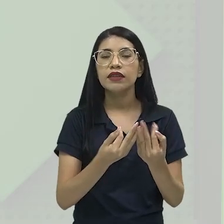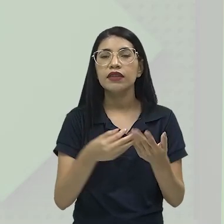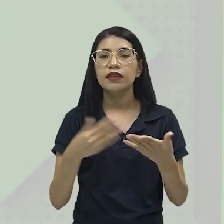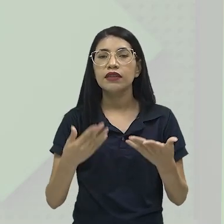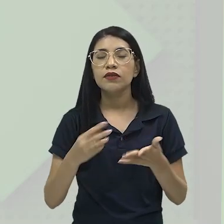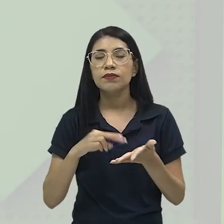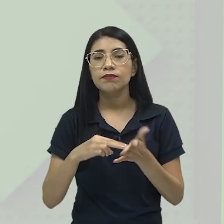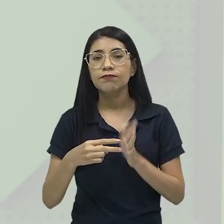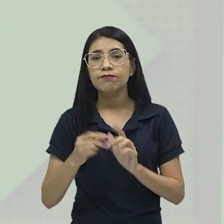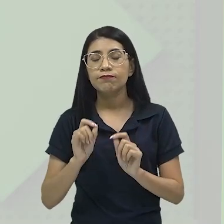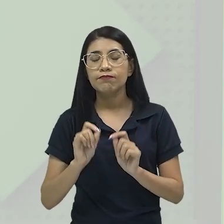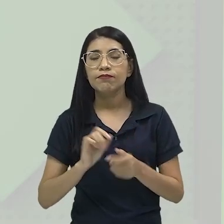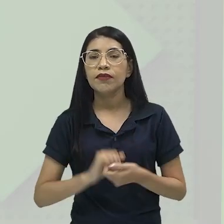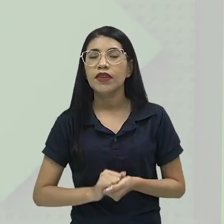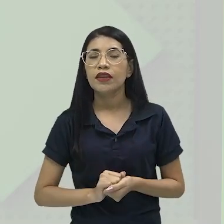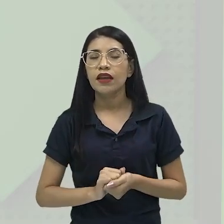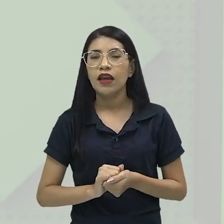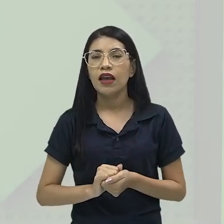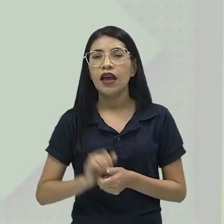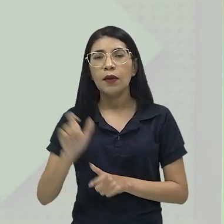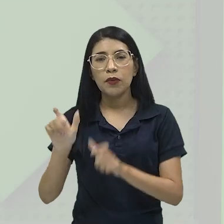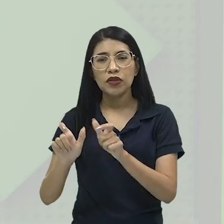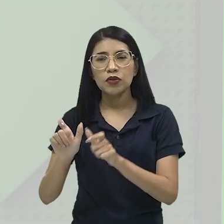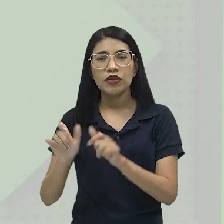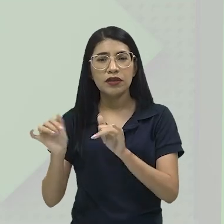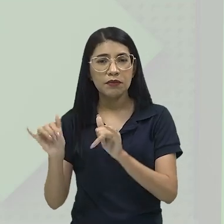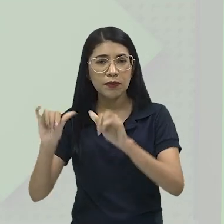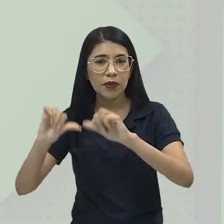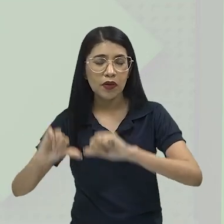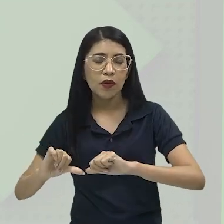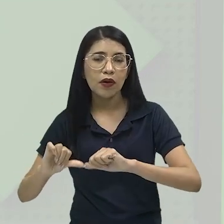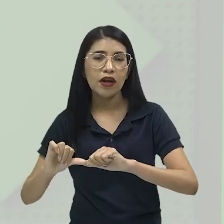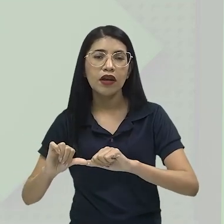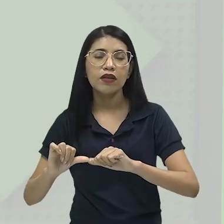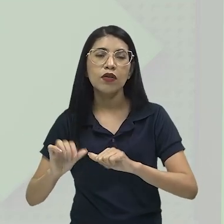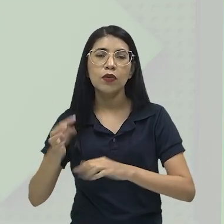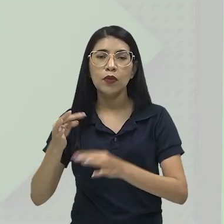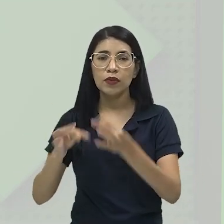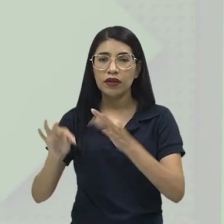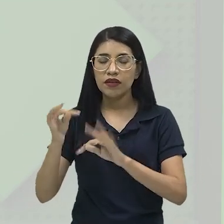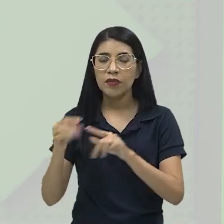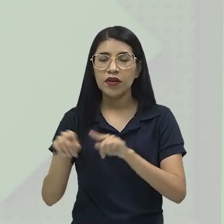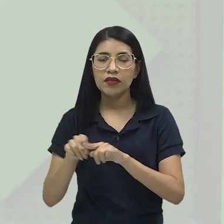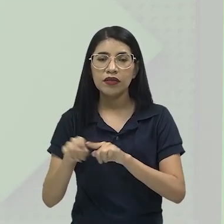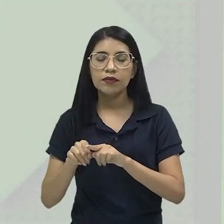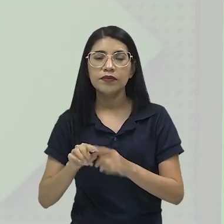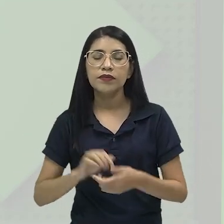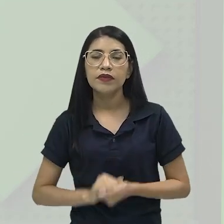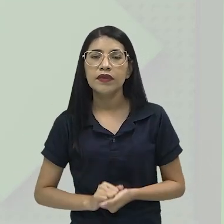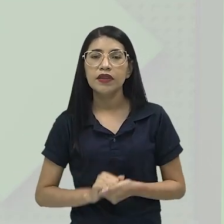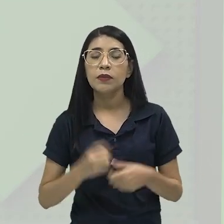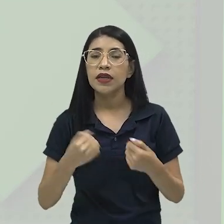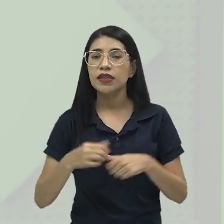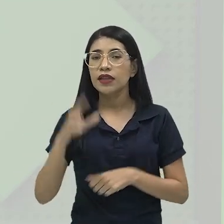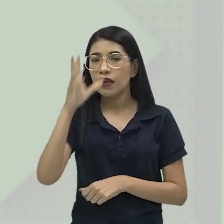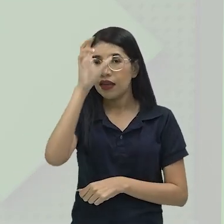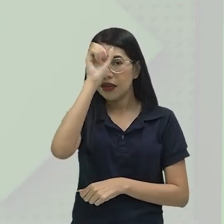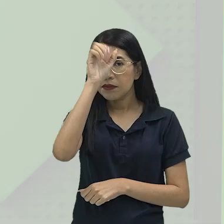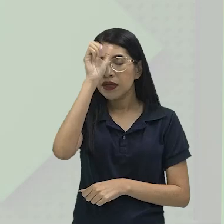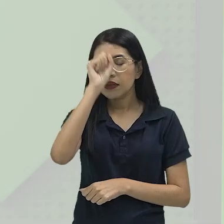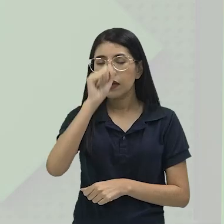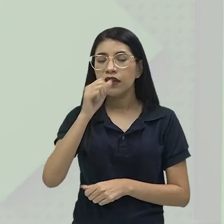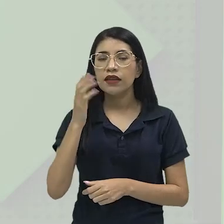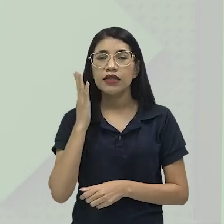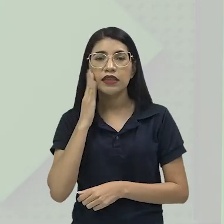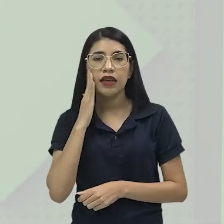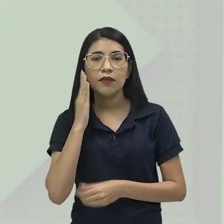certeza fez com que eles ficassem ainda pior, né, nos seus tratamentos, né? Então é algo para a gente aprender, saber o